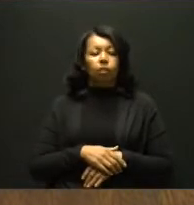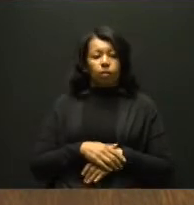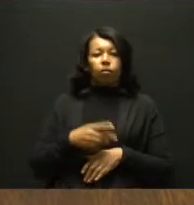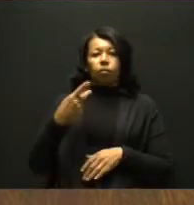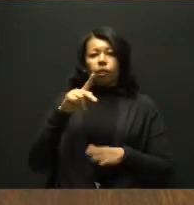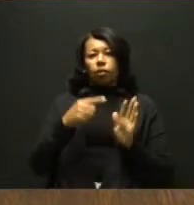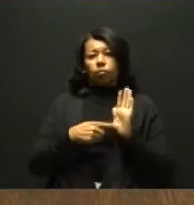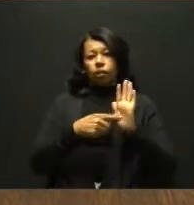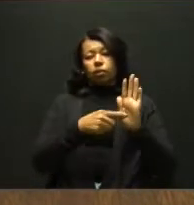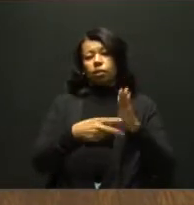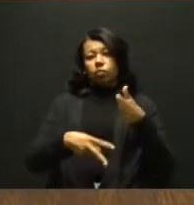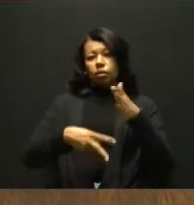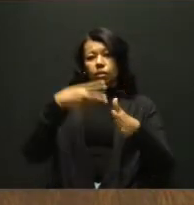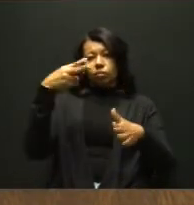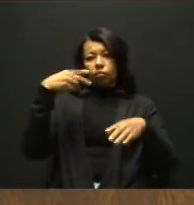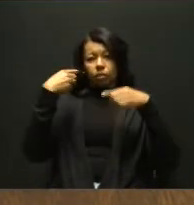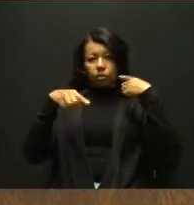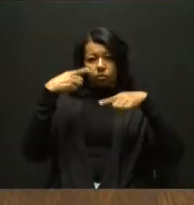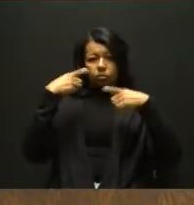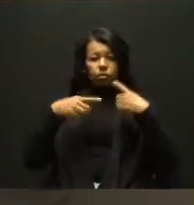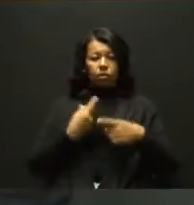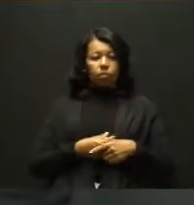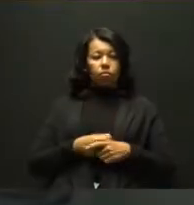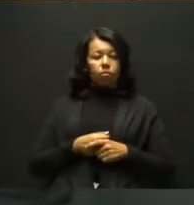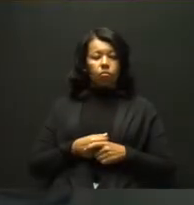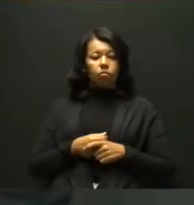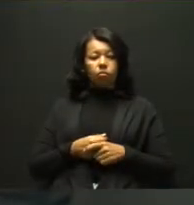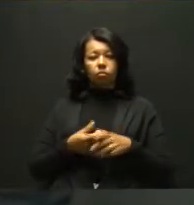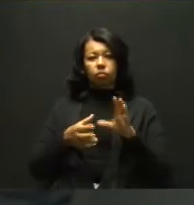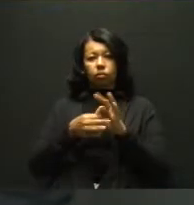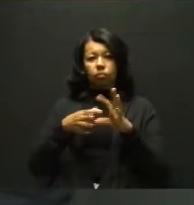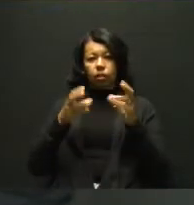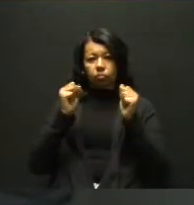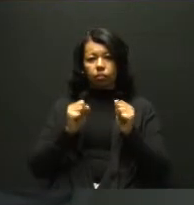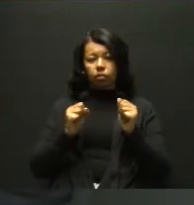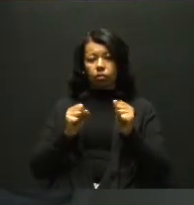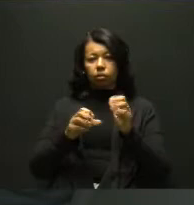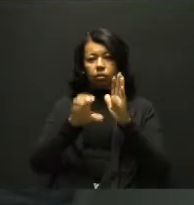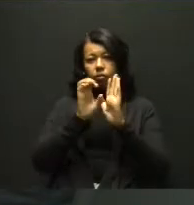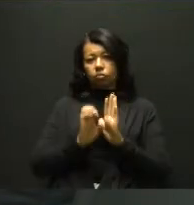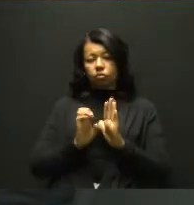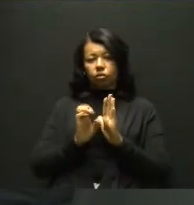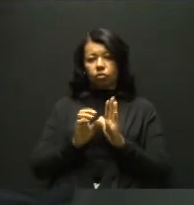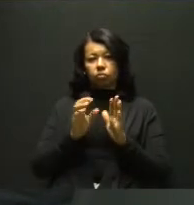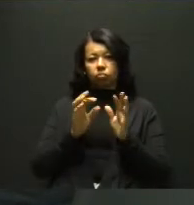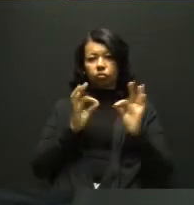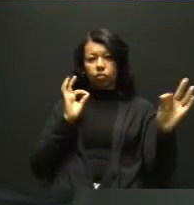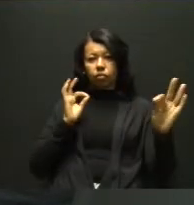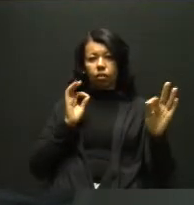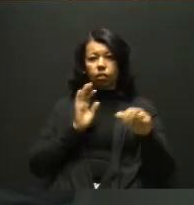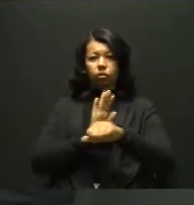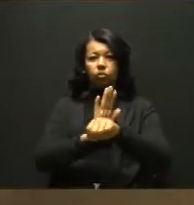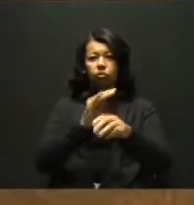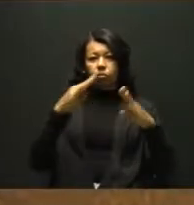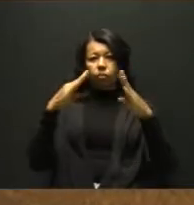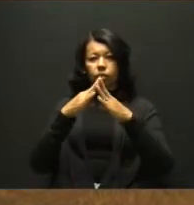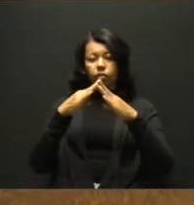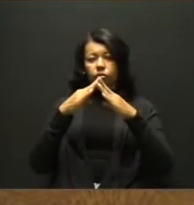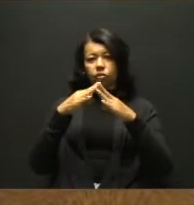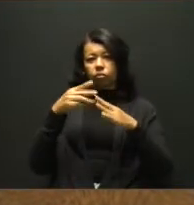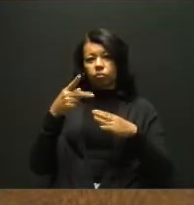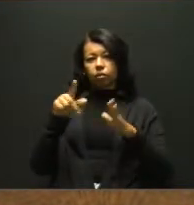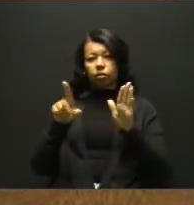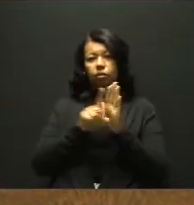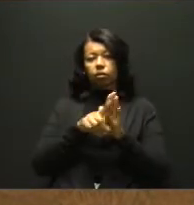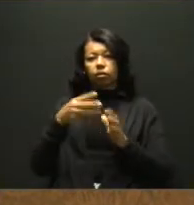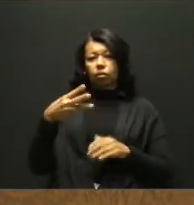para apreciação em segunda discussão autoriza o poder executivo a prorrogar a bolsa moradia instituído pela